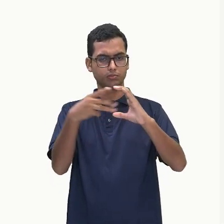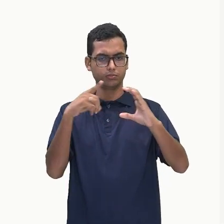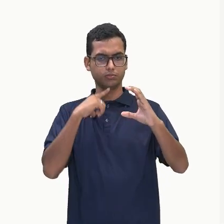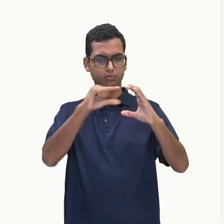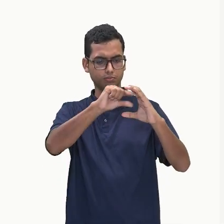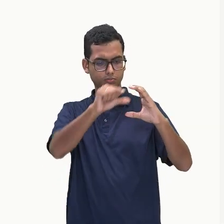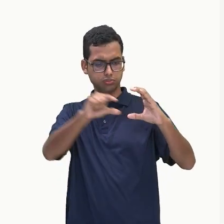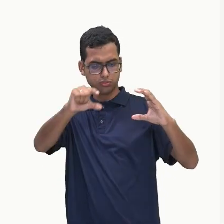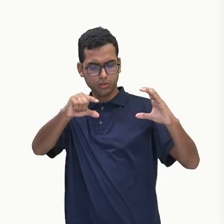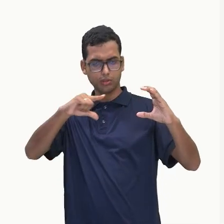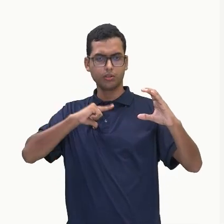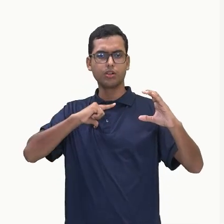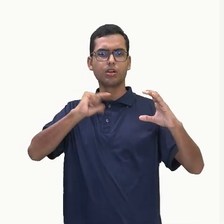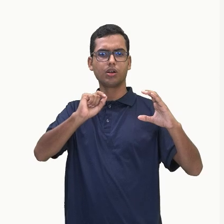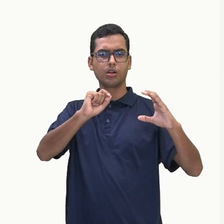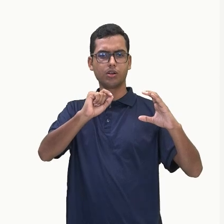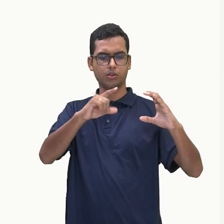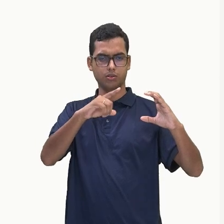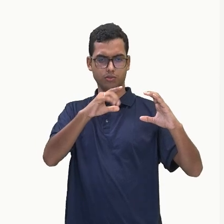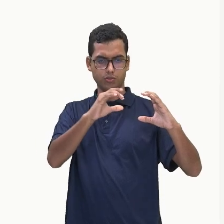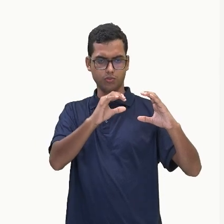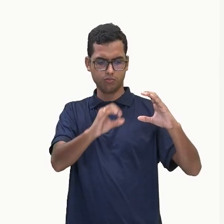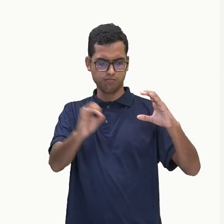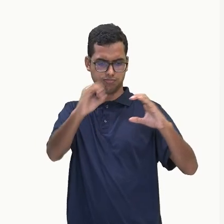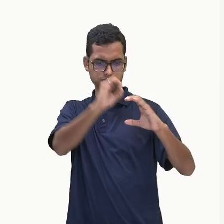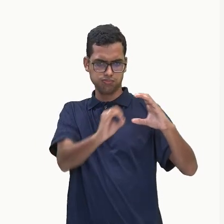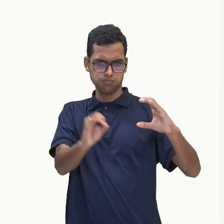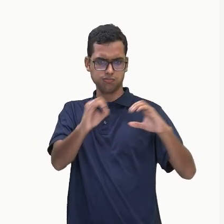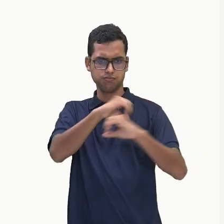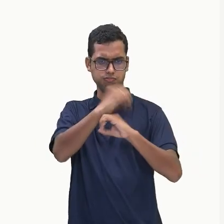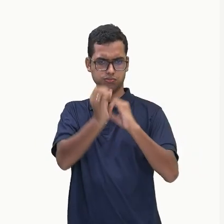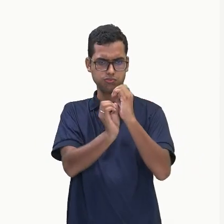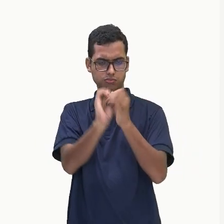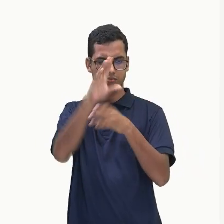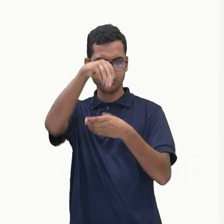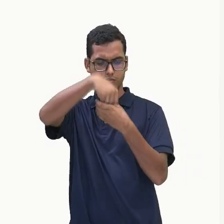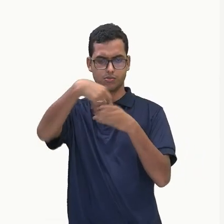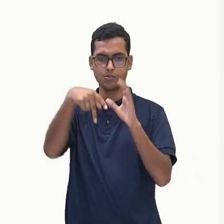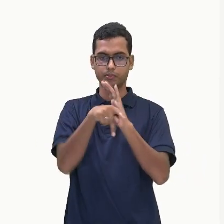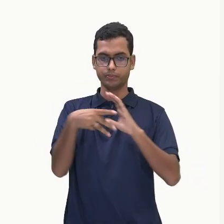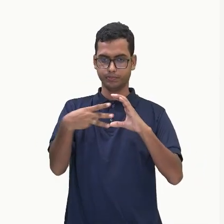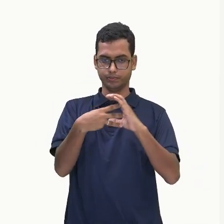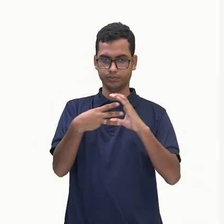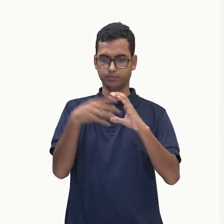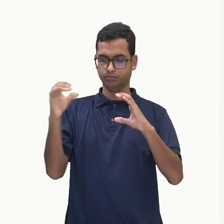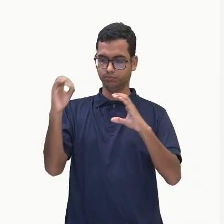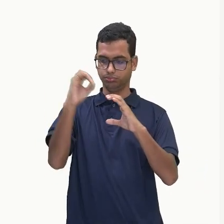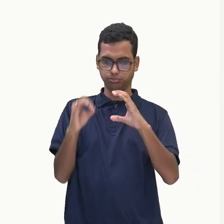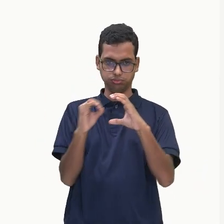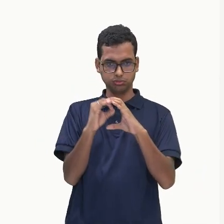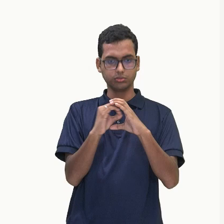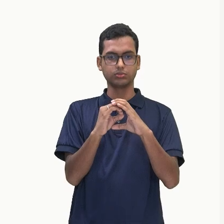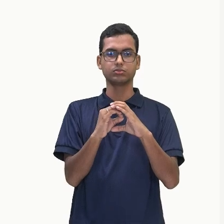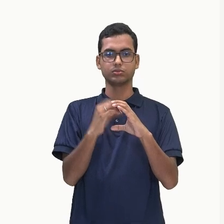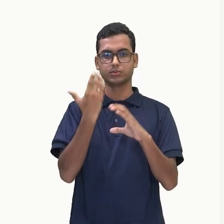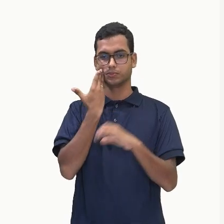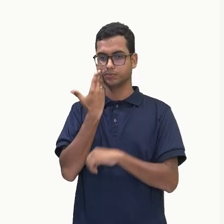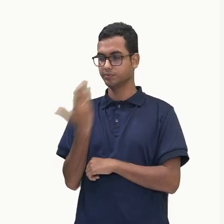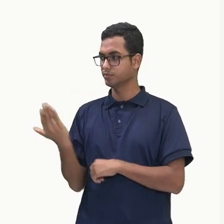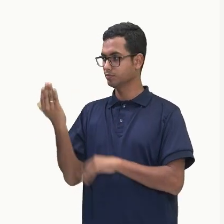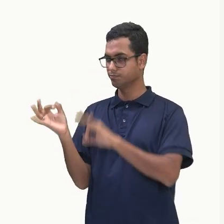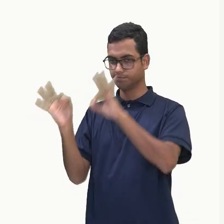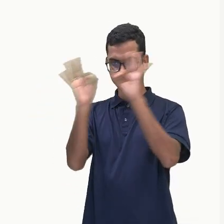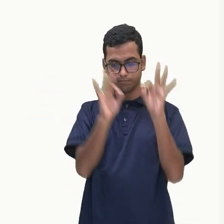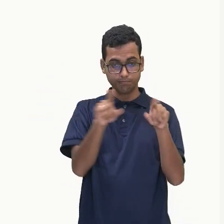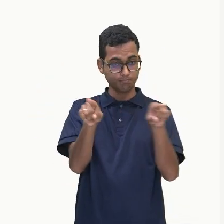essa molécula ou o componente para dentro da célula. E considerando aqui que essa parte aqui